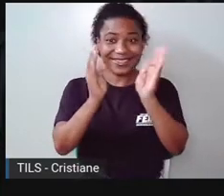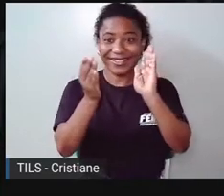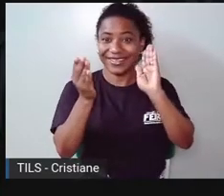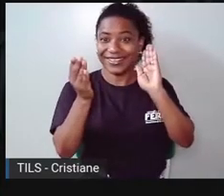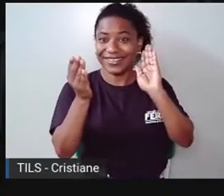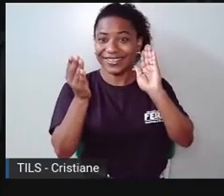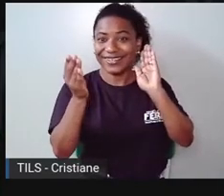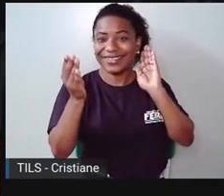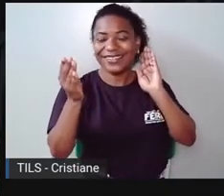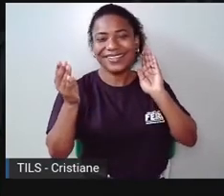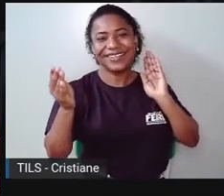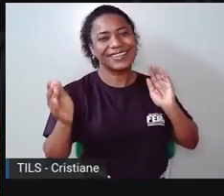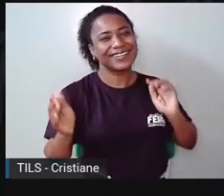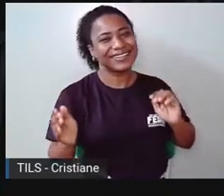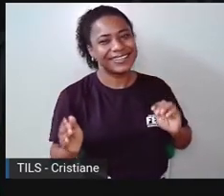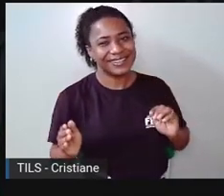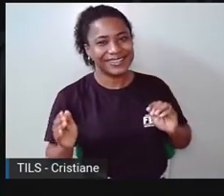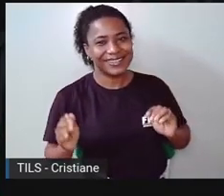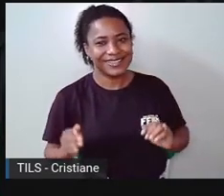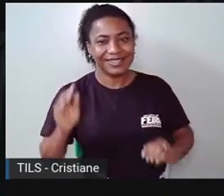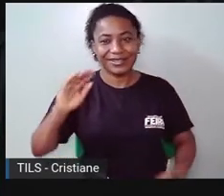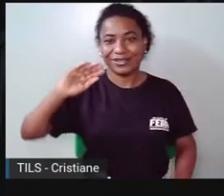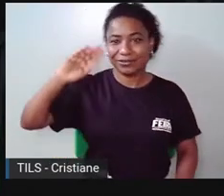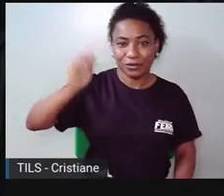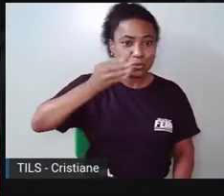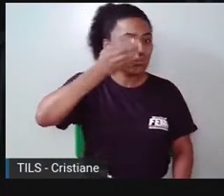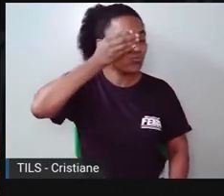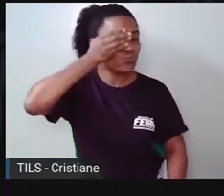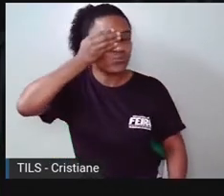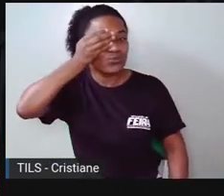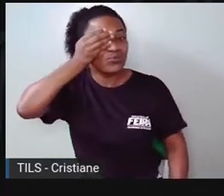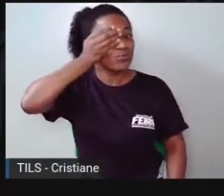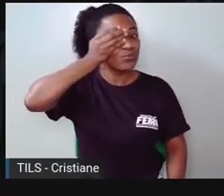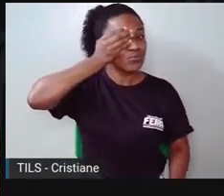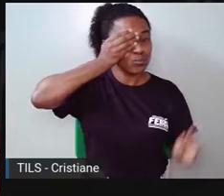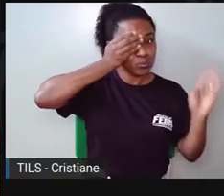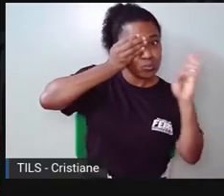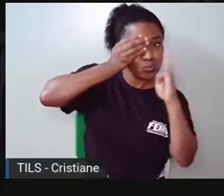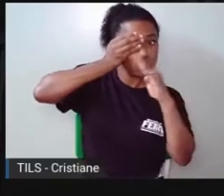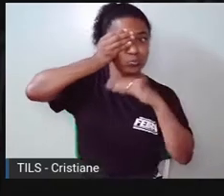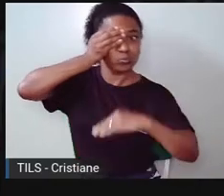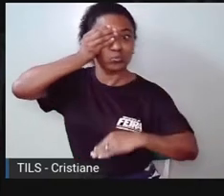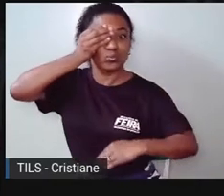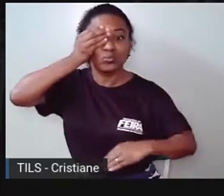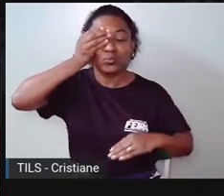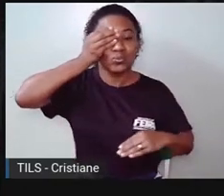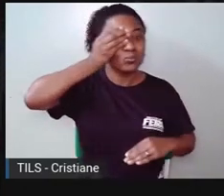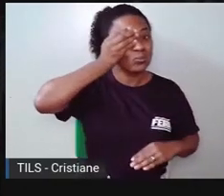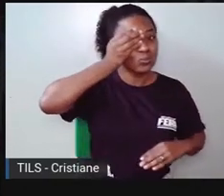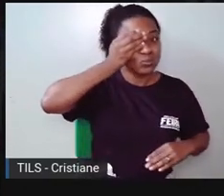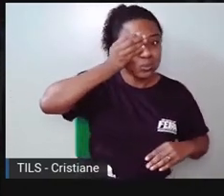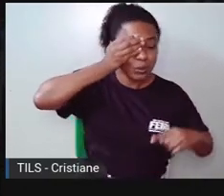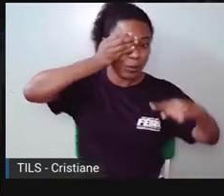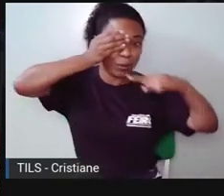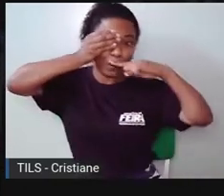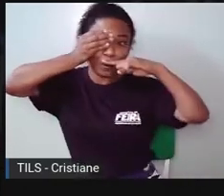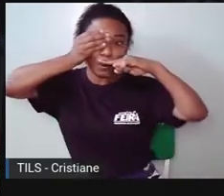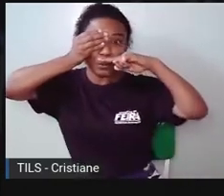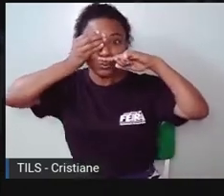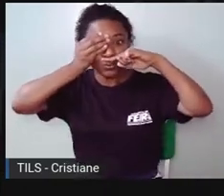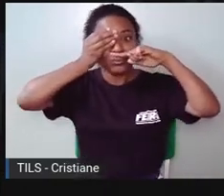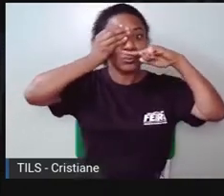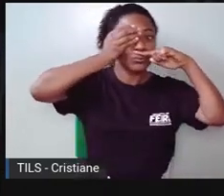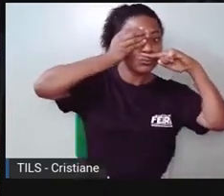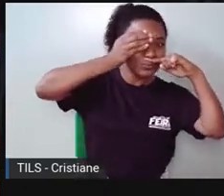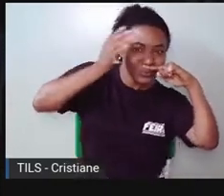iê. Um pirata muito mal. O Dom Pierre